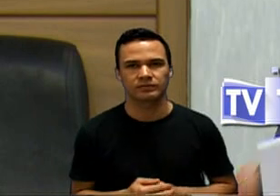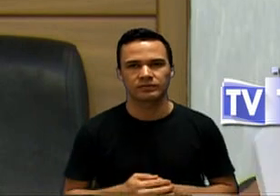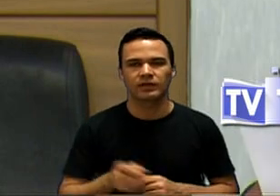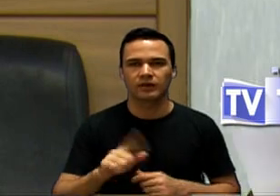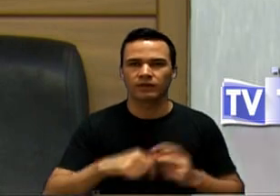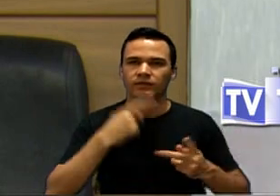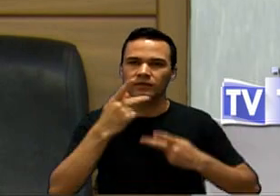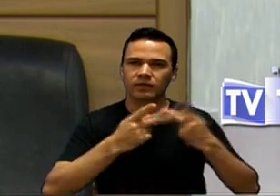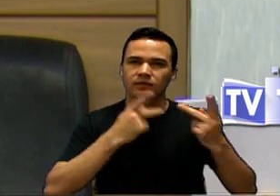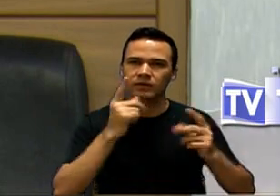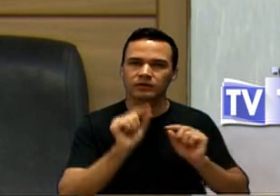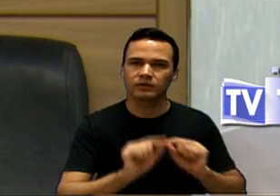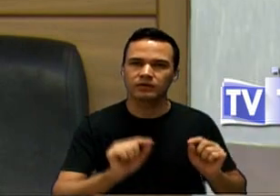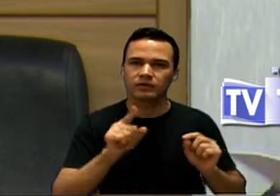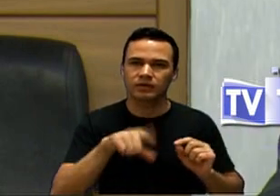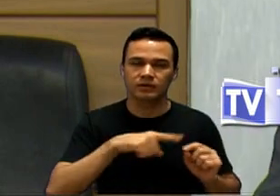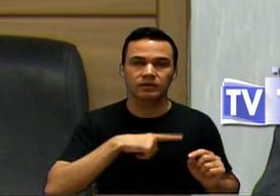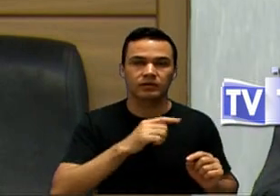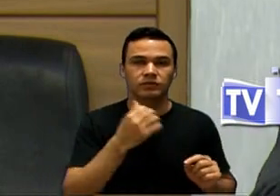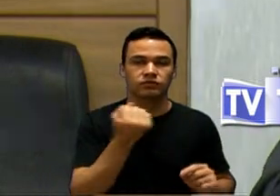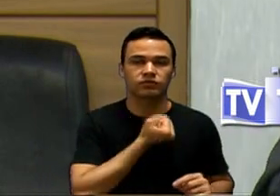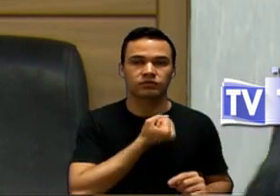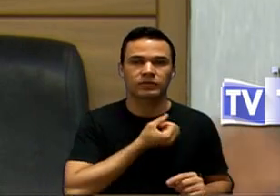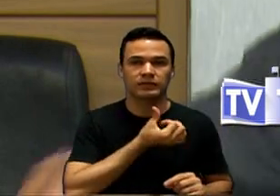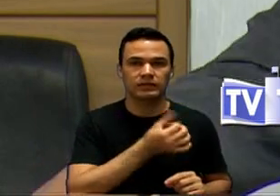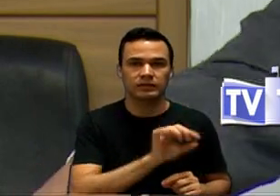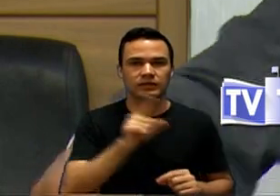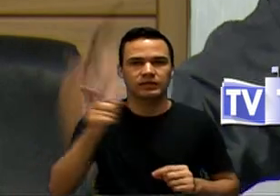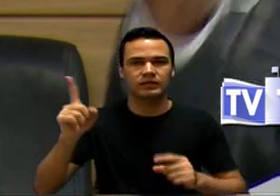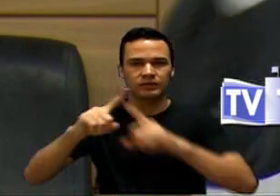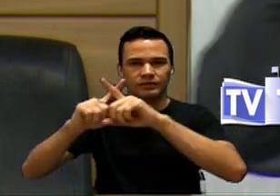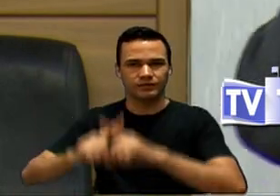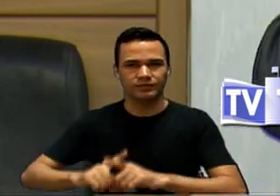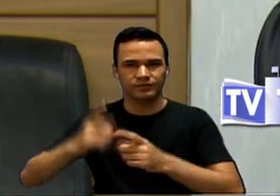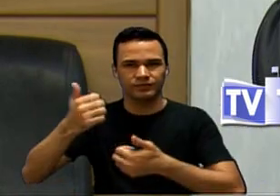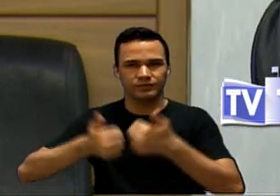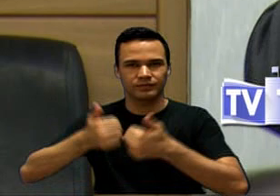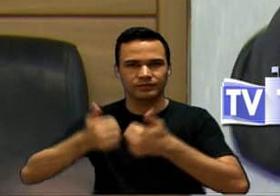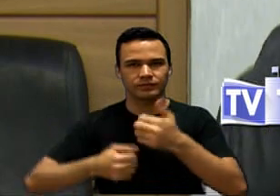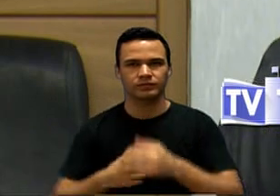para falar sobre a edição de número 60 do Cruzeirão.